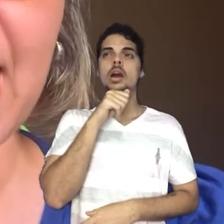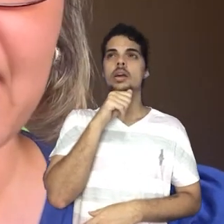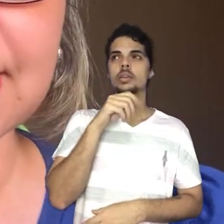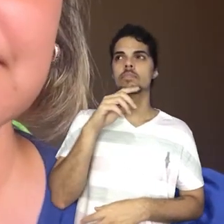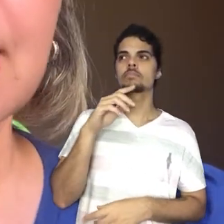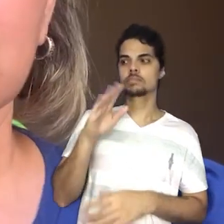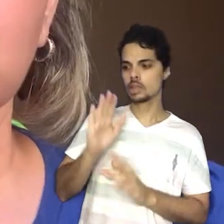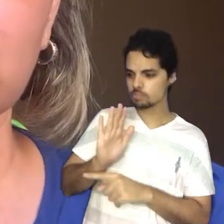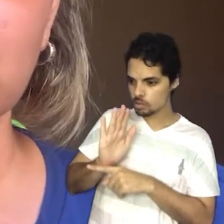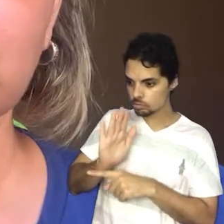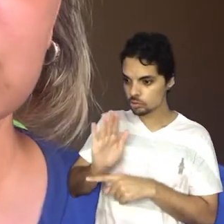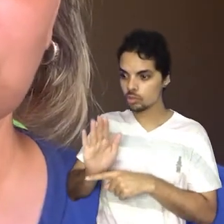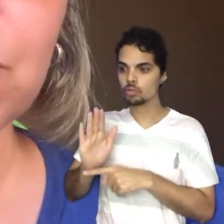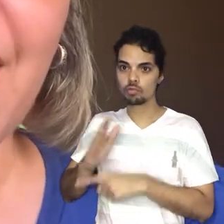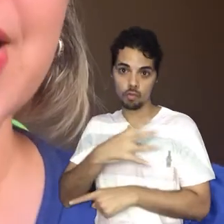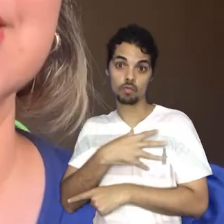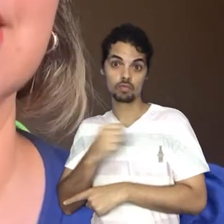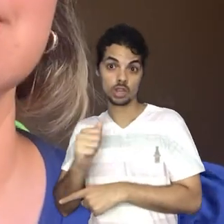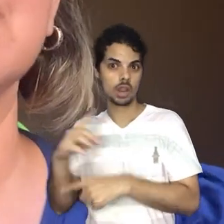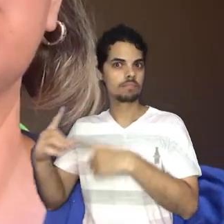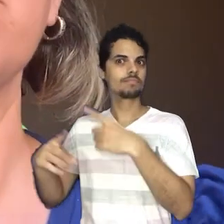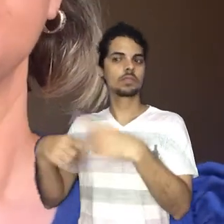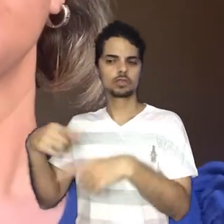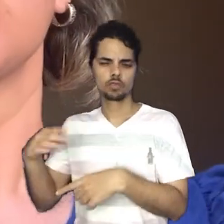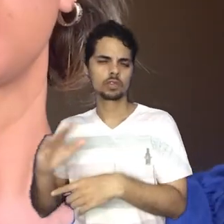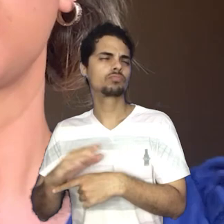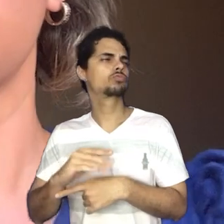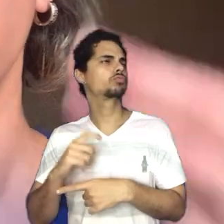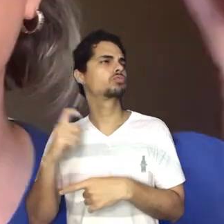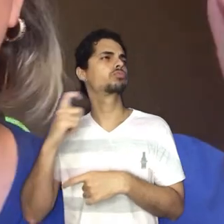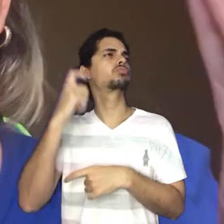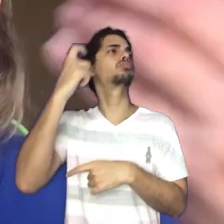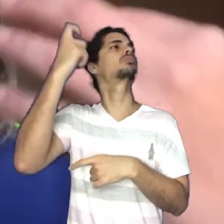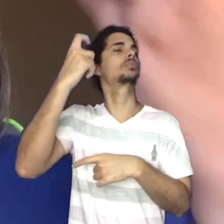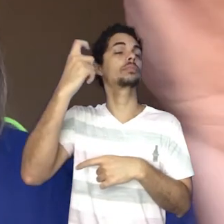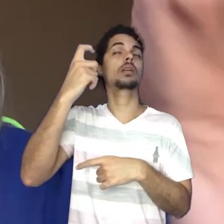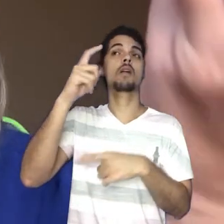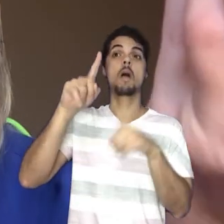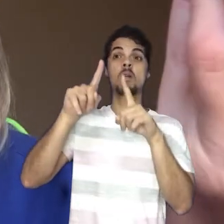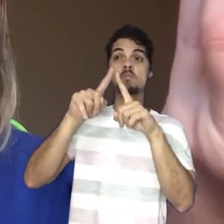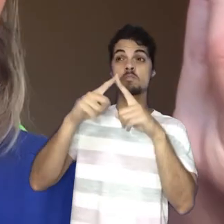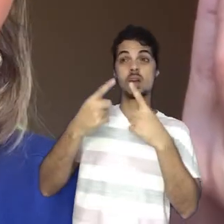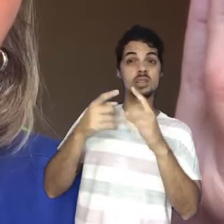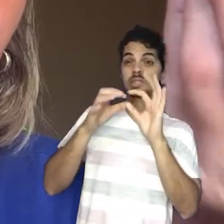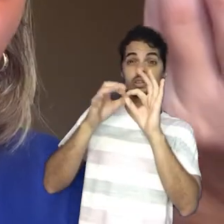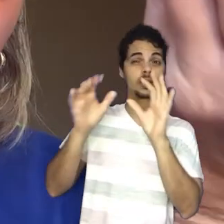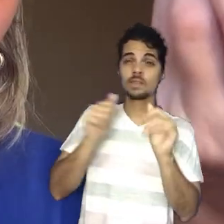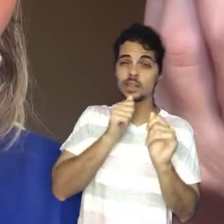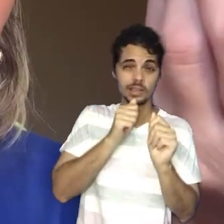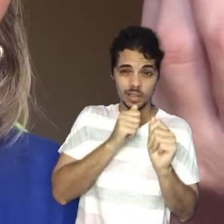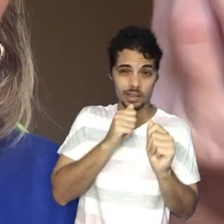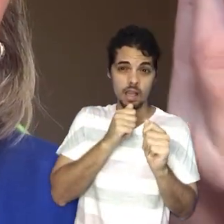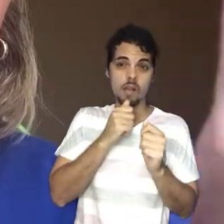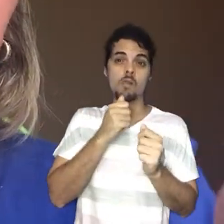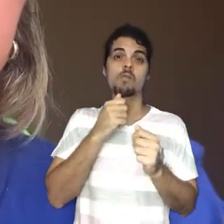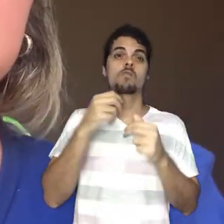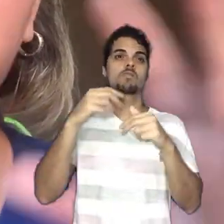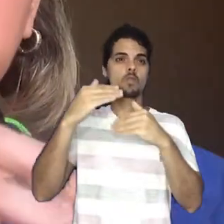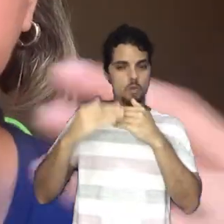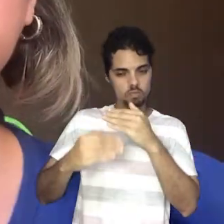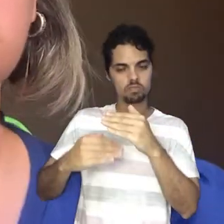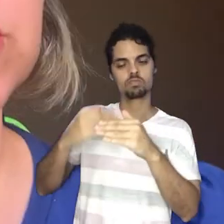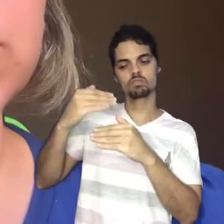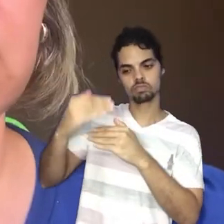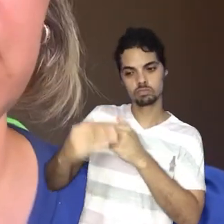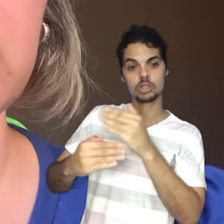as benesses dos seus pais, né? Então, ou se submete a uma outra